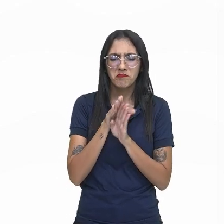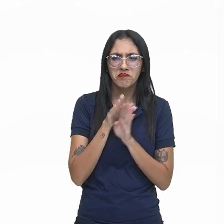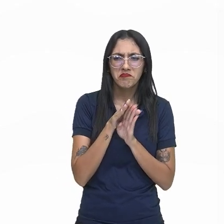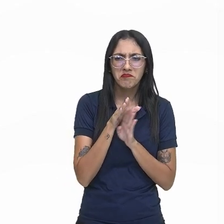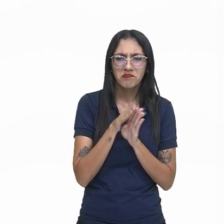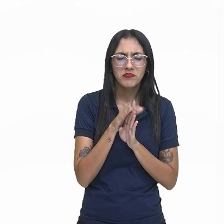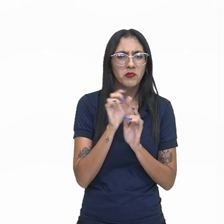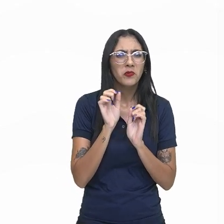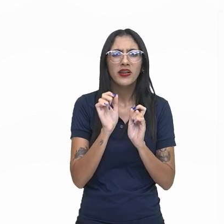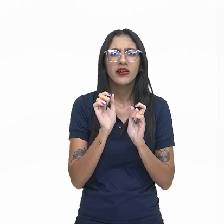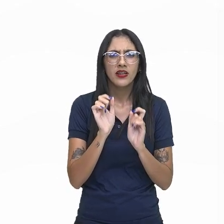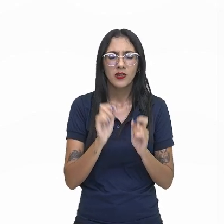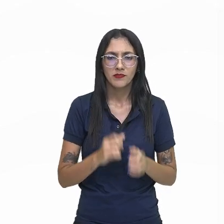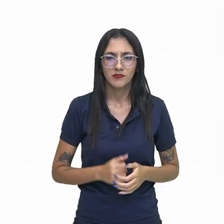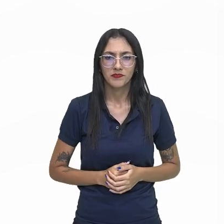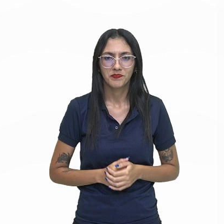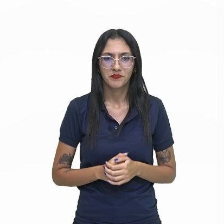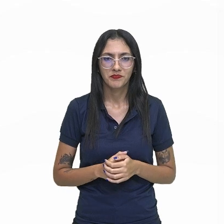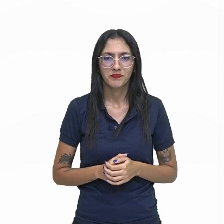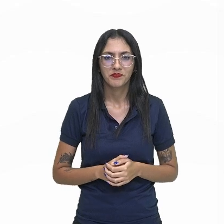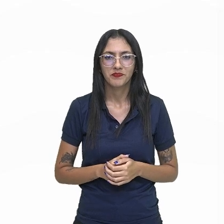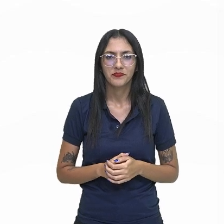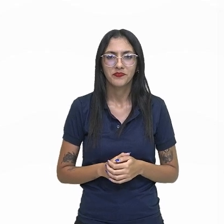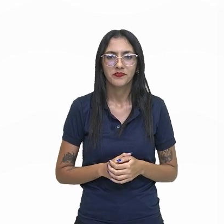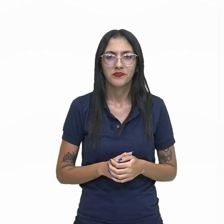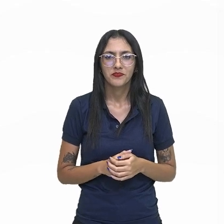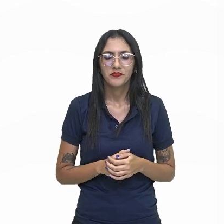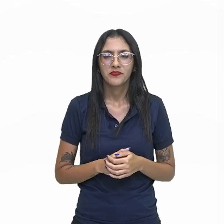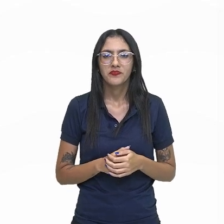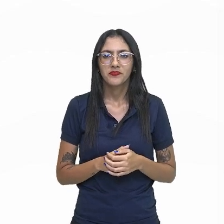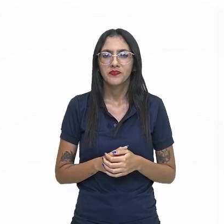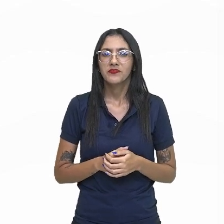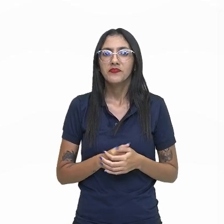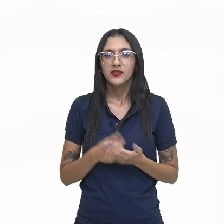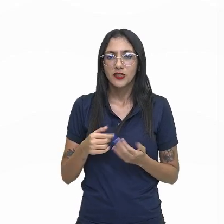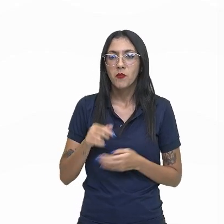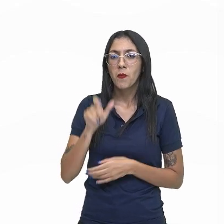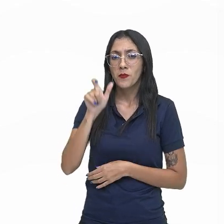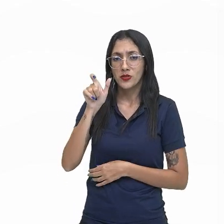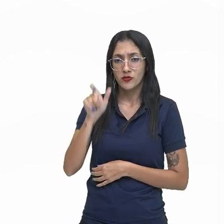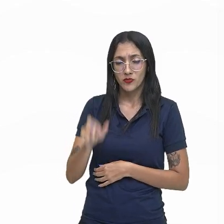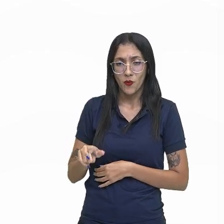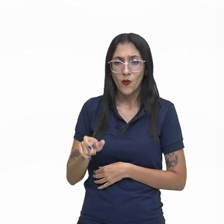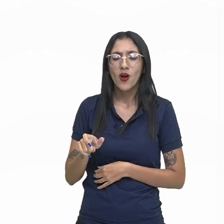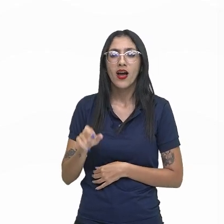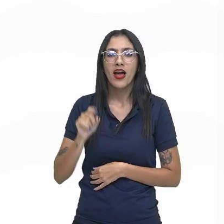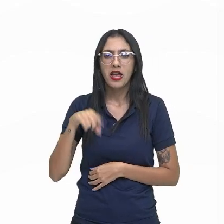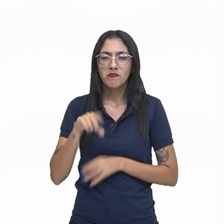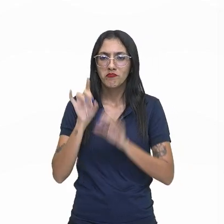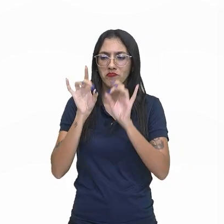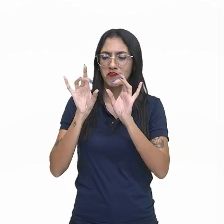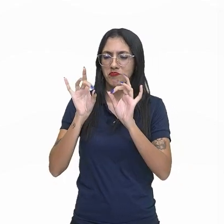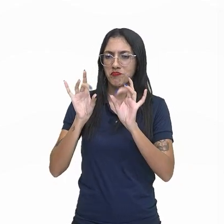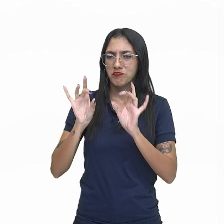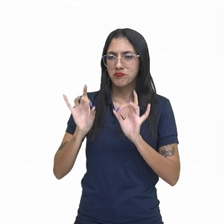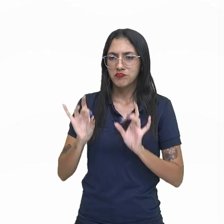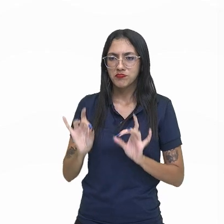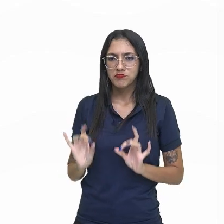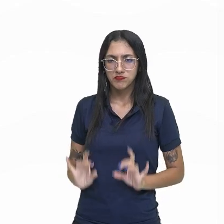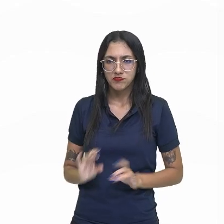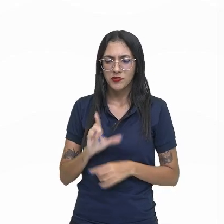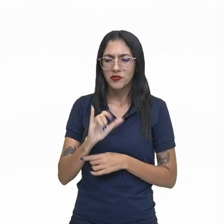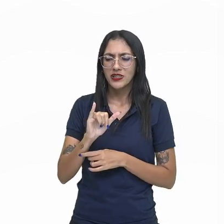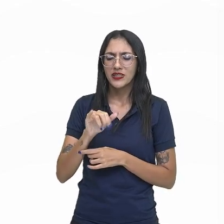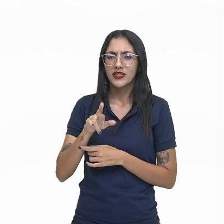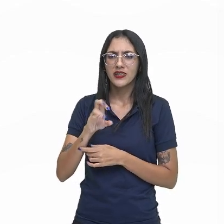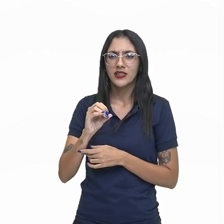cívica. O verdadeiro Smart calçava botina de botões para comparecer todo